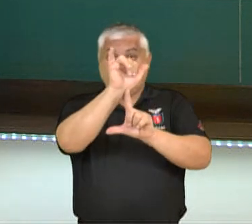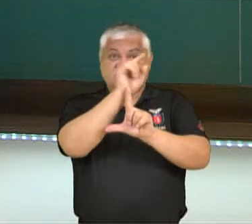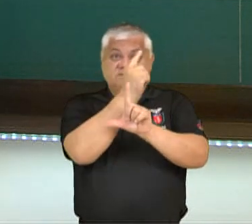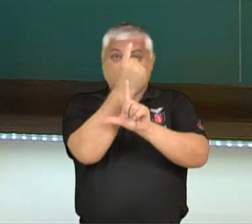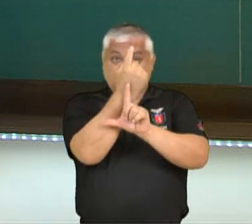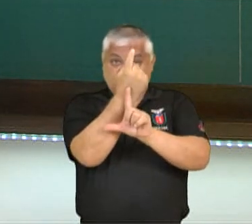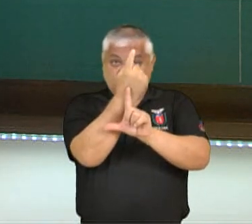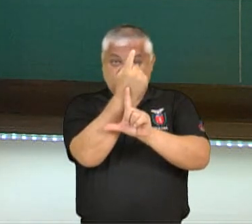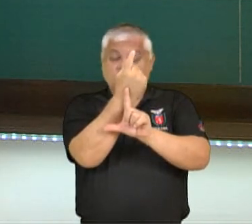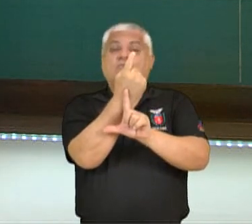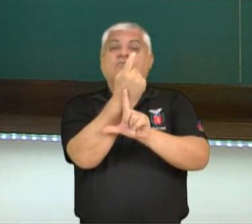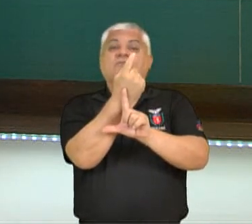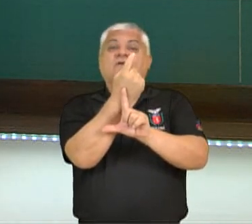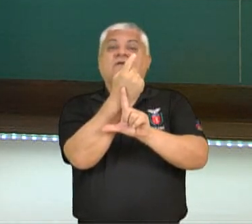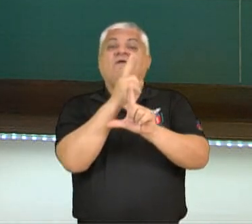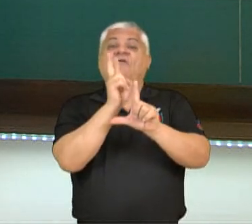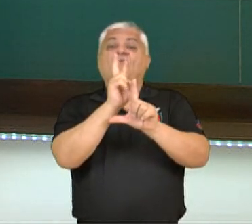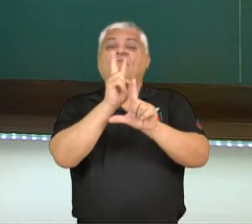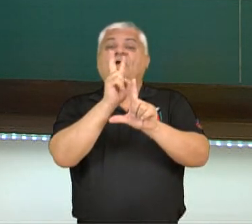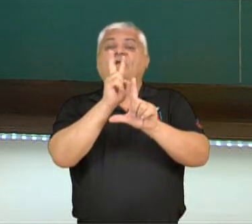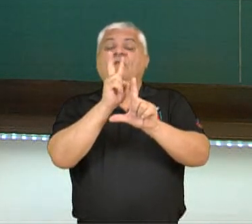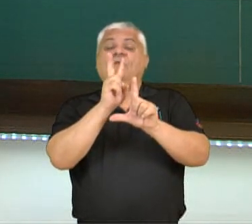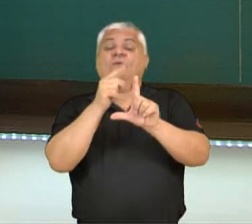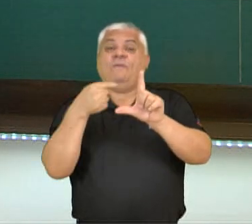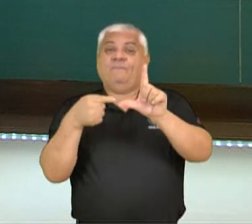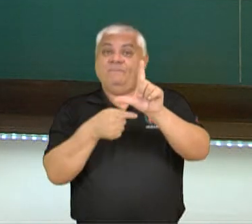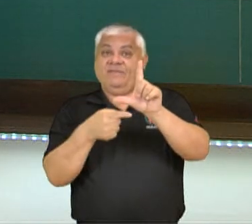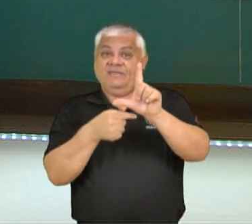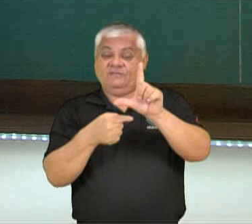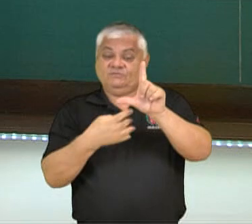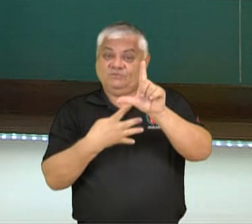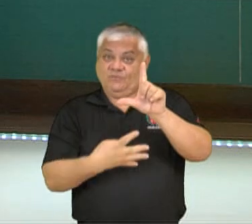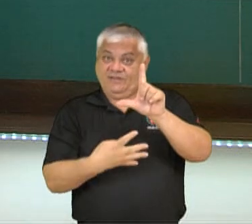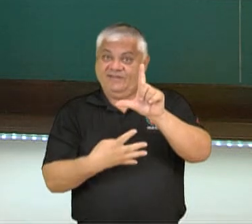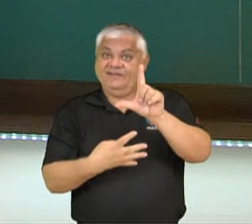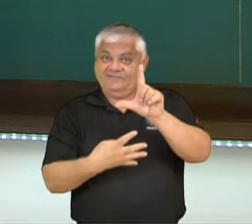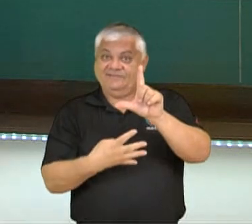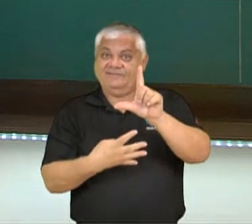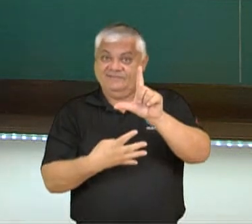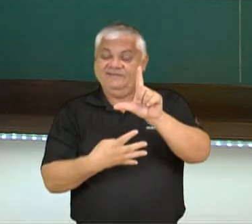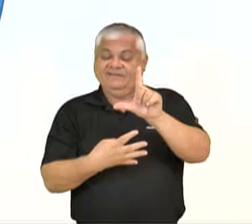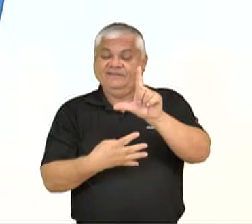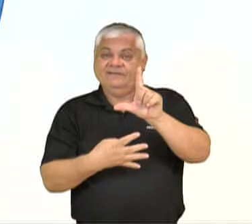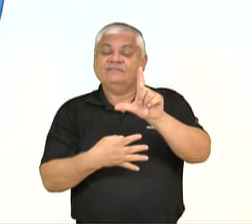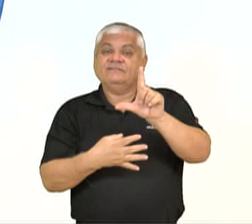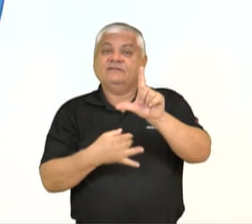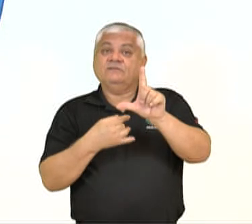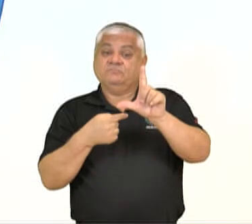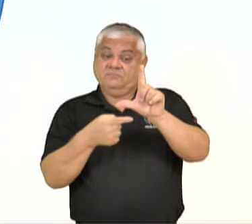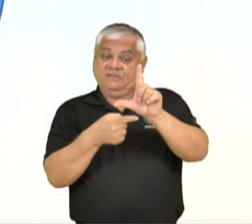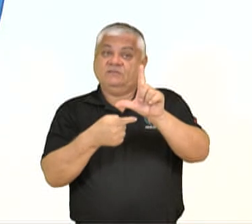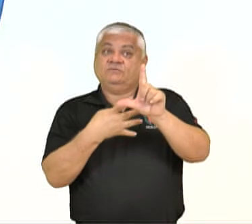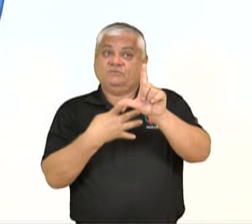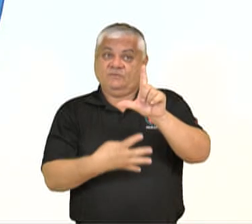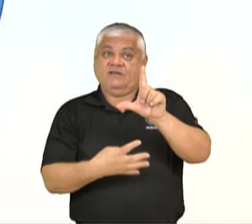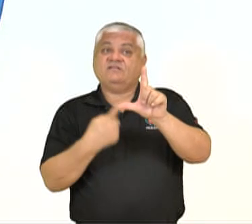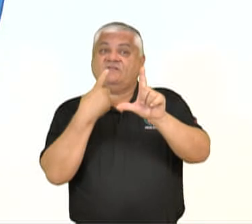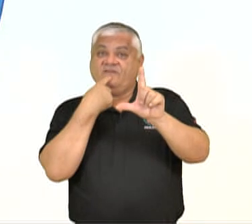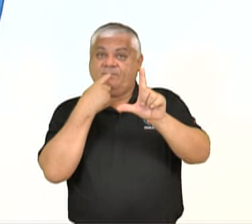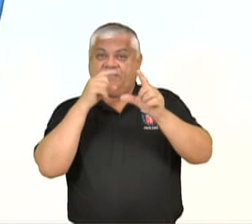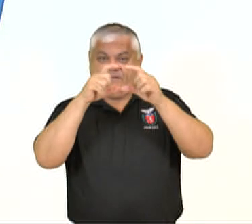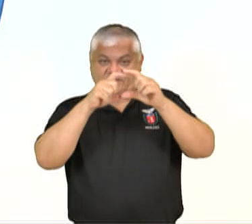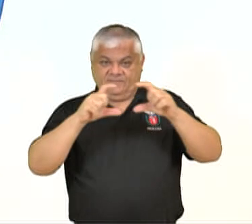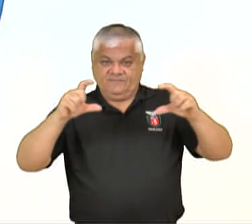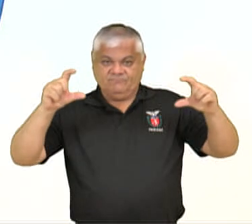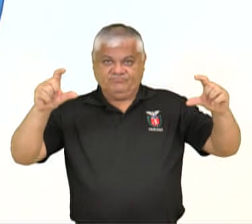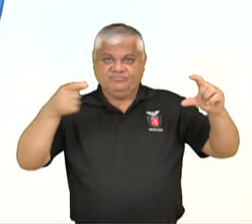cálculo. O valor correspondente do y é menos 4, já sabemos aqui quem é o vértice da minha parábola. né, está destacado em vermelho aqui na tabela para que